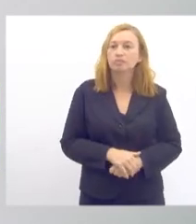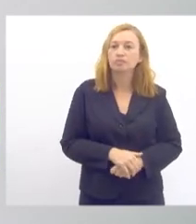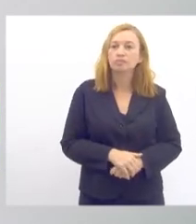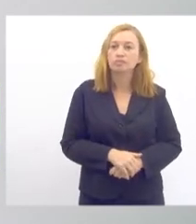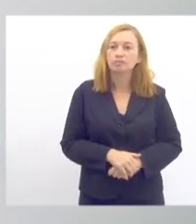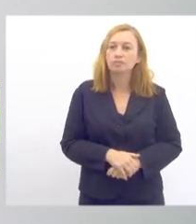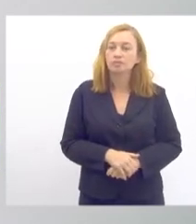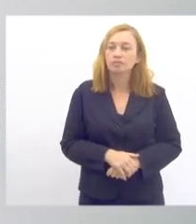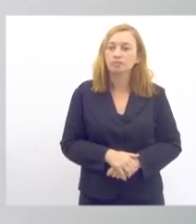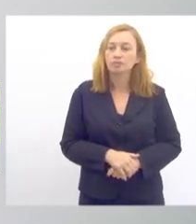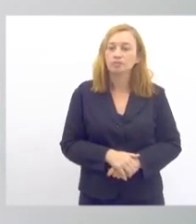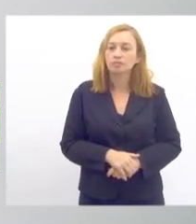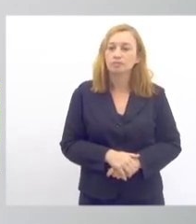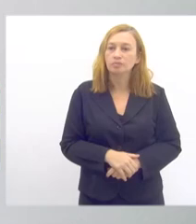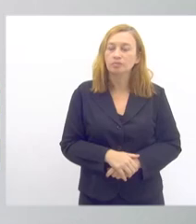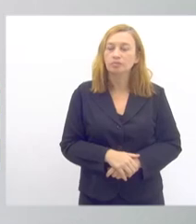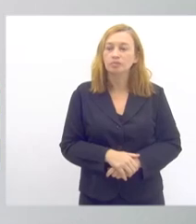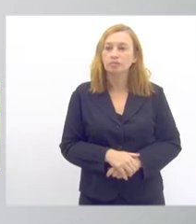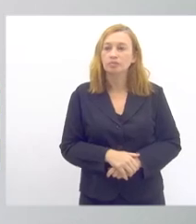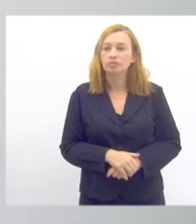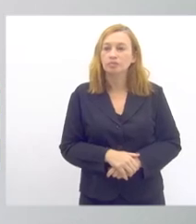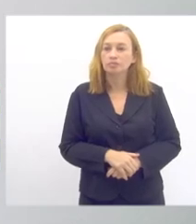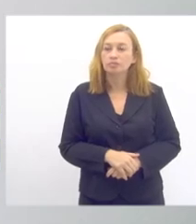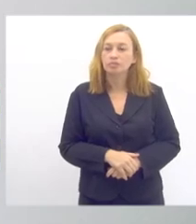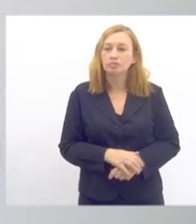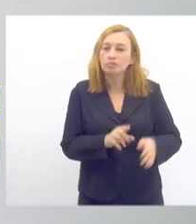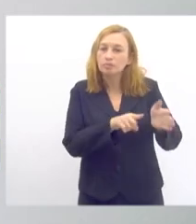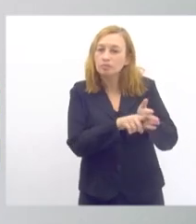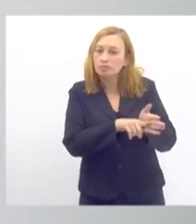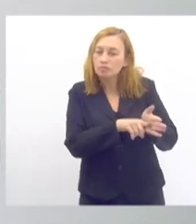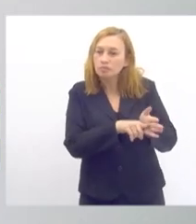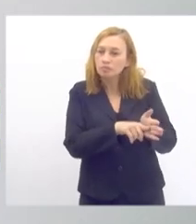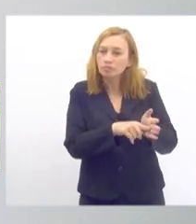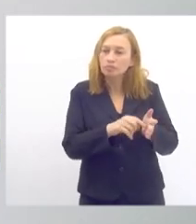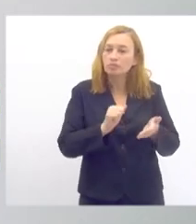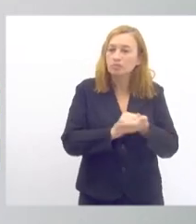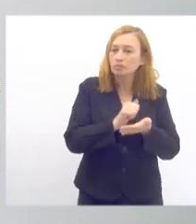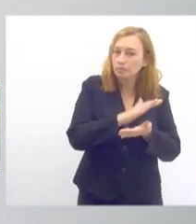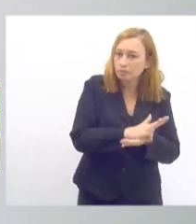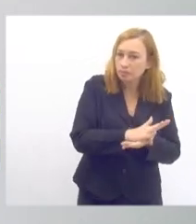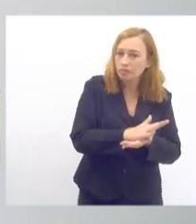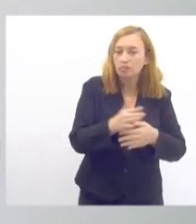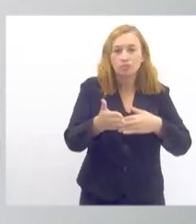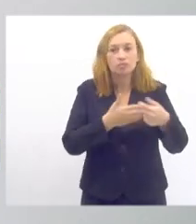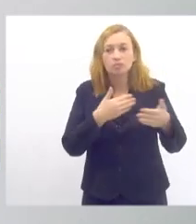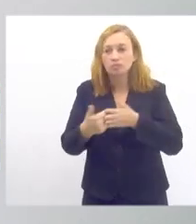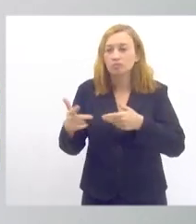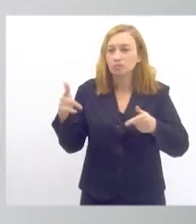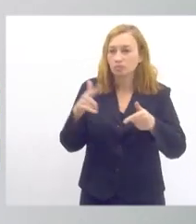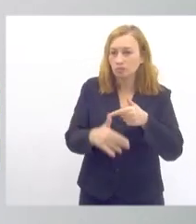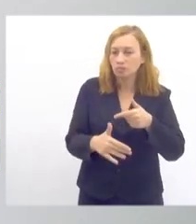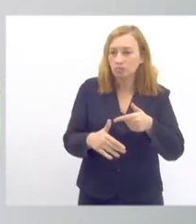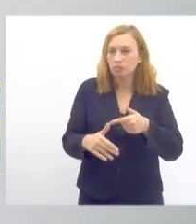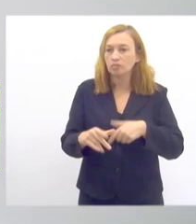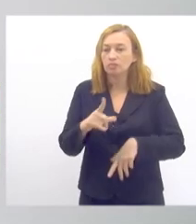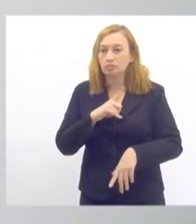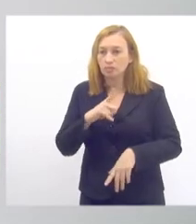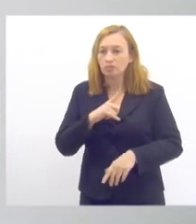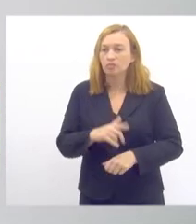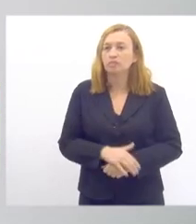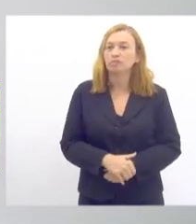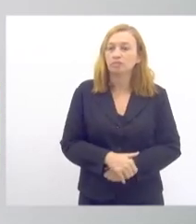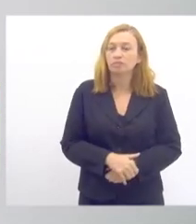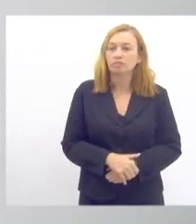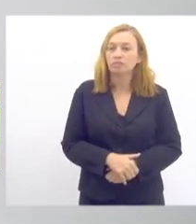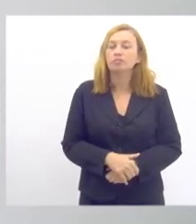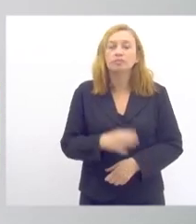a revisão dessa multa e a revisão de qualquer corte de ponto que venha a se estabelecer. A gente